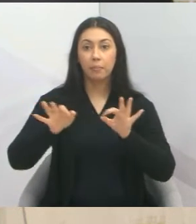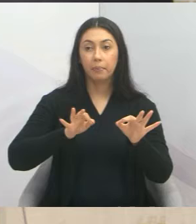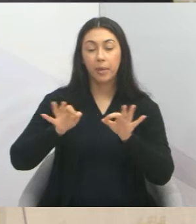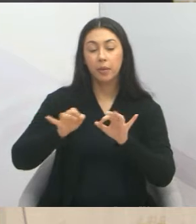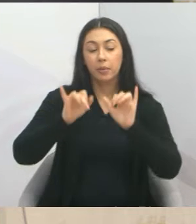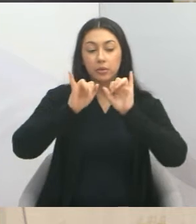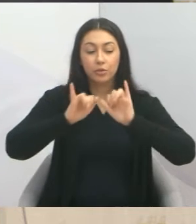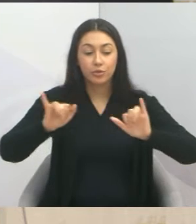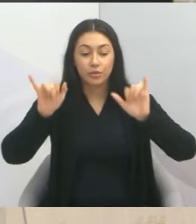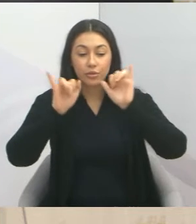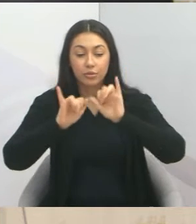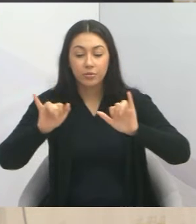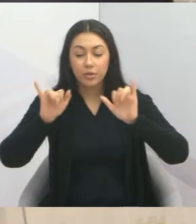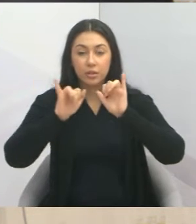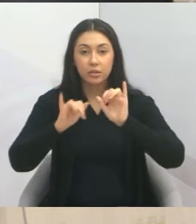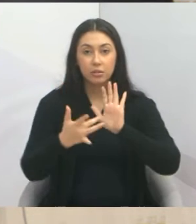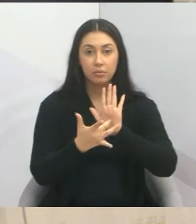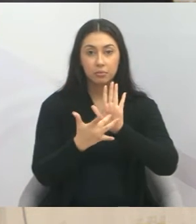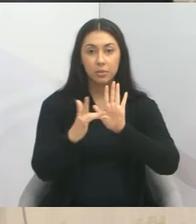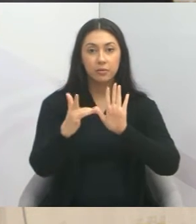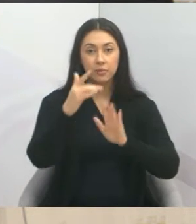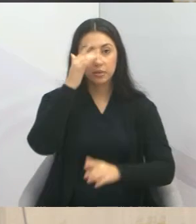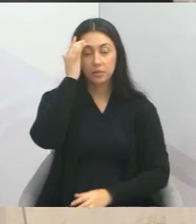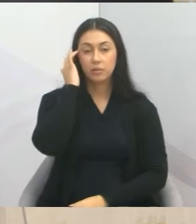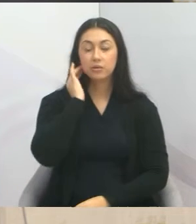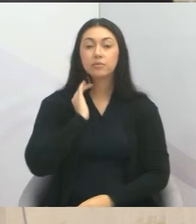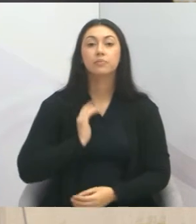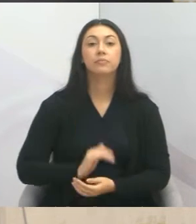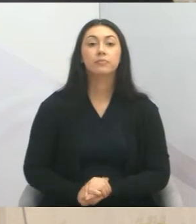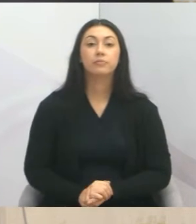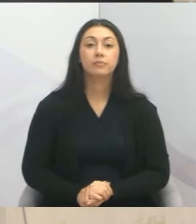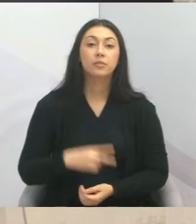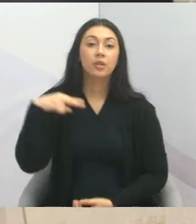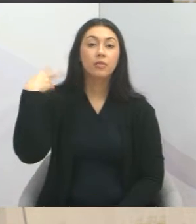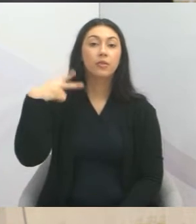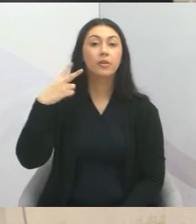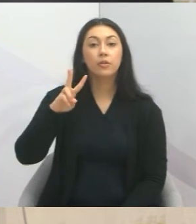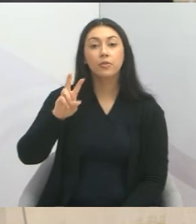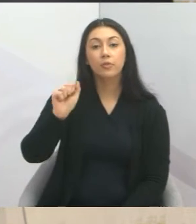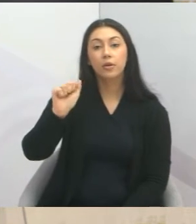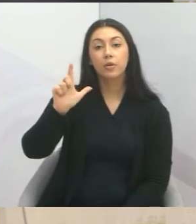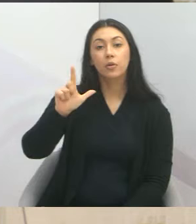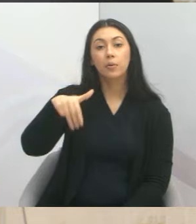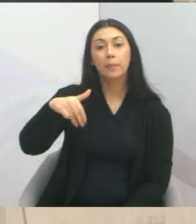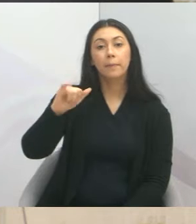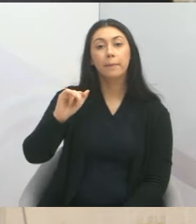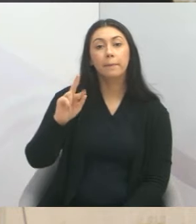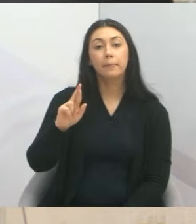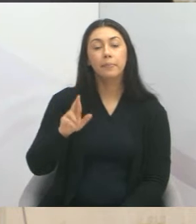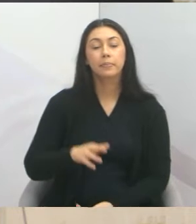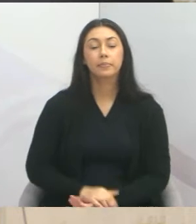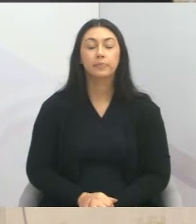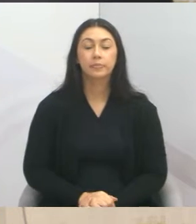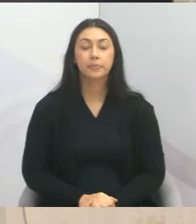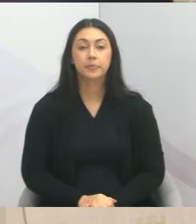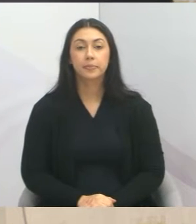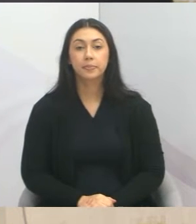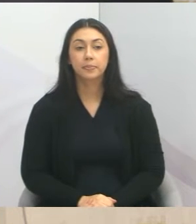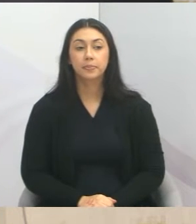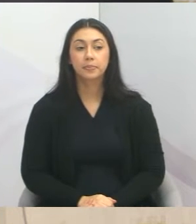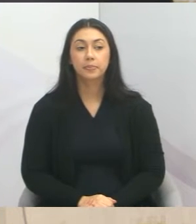adotado as providências habituais para a divulgação da presente manifestação Vereador Valmir do parque Meia Lua